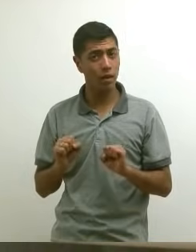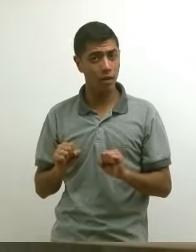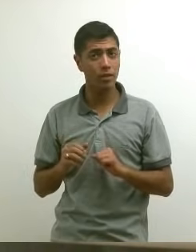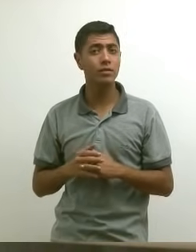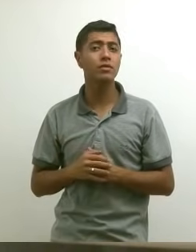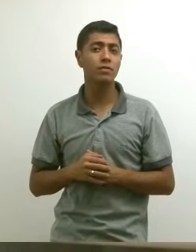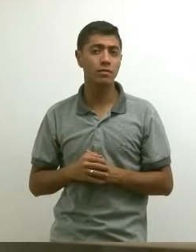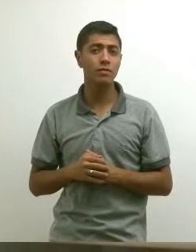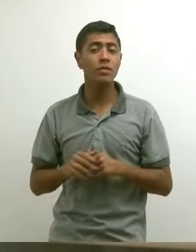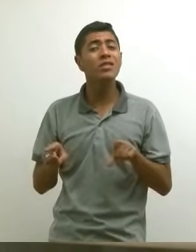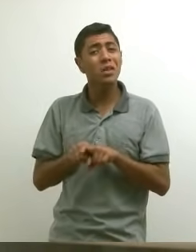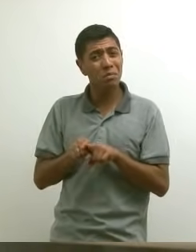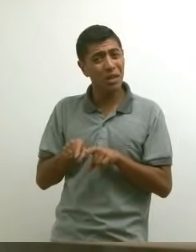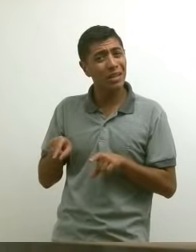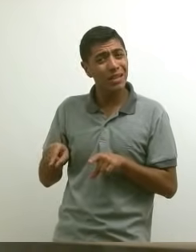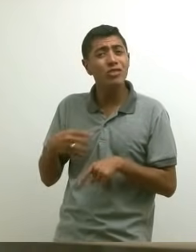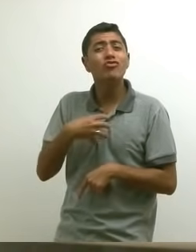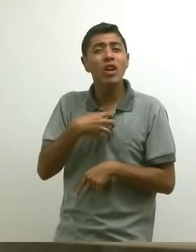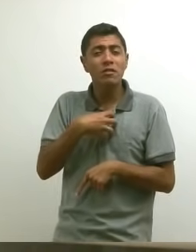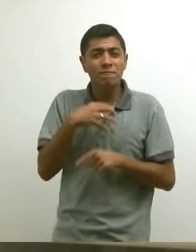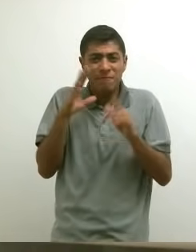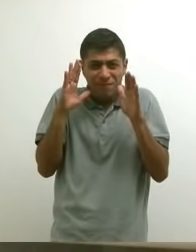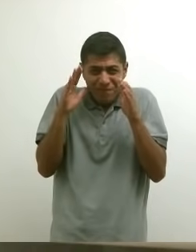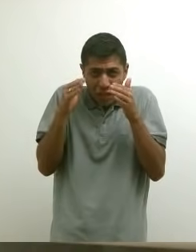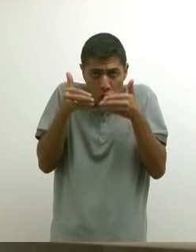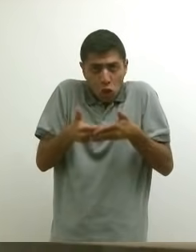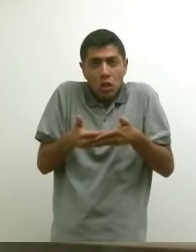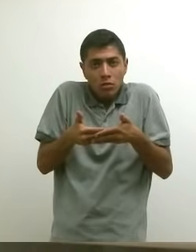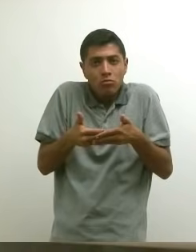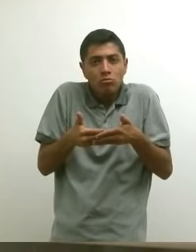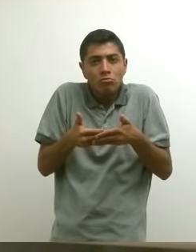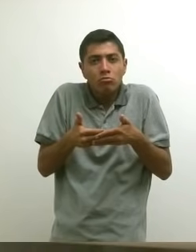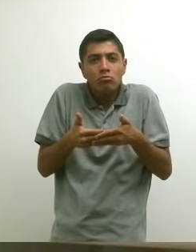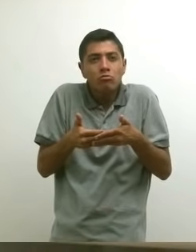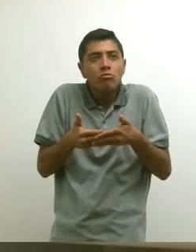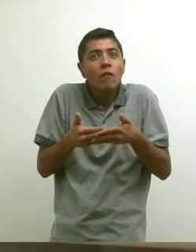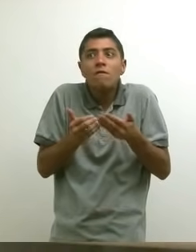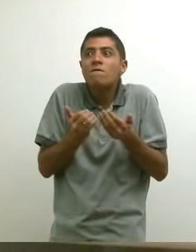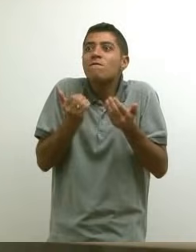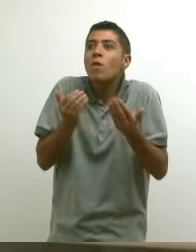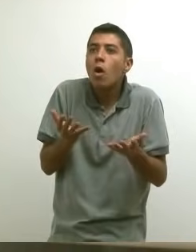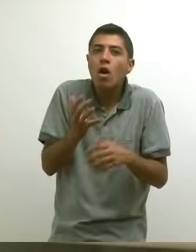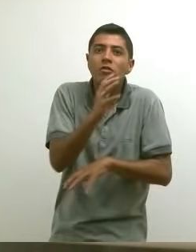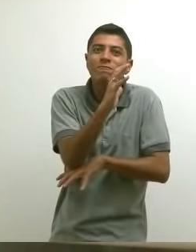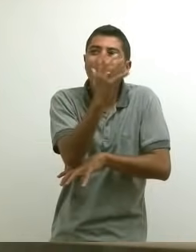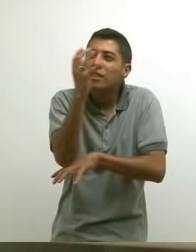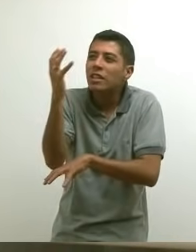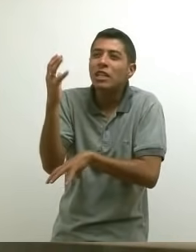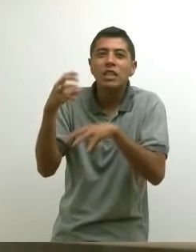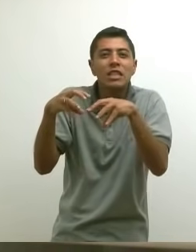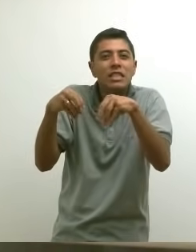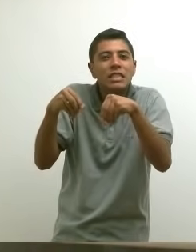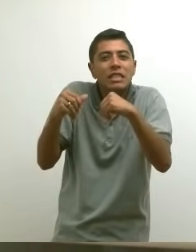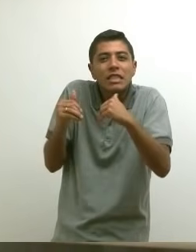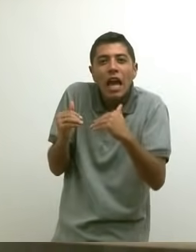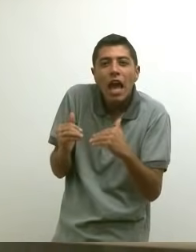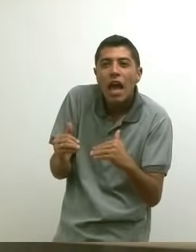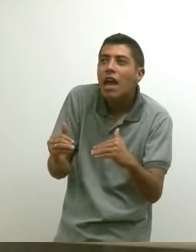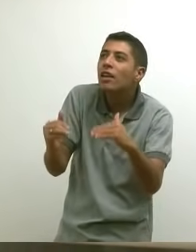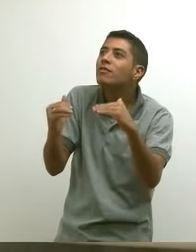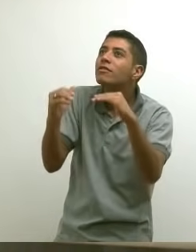e mais fechado mas sem dó mas desconectados com a natureza é a criança que vai desenvolver